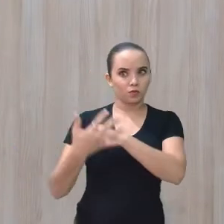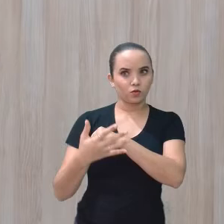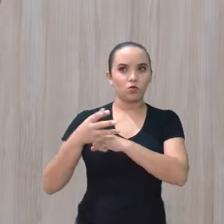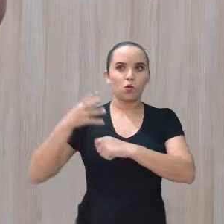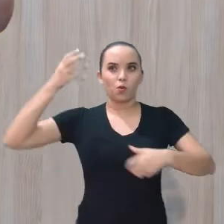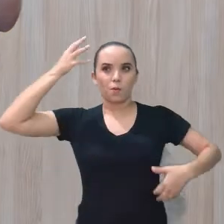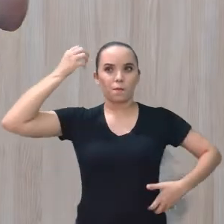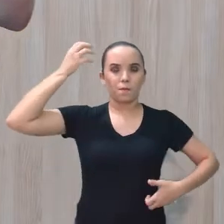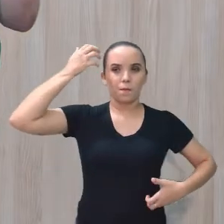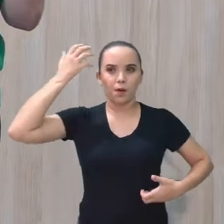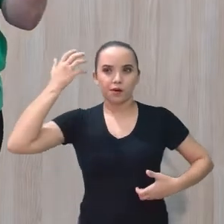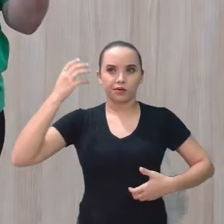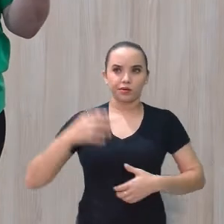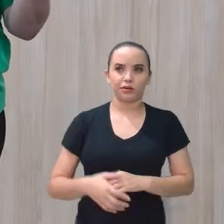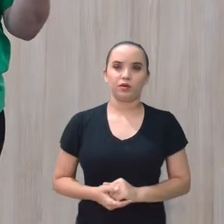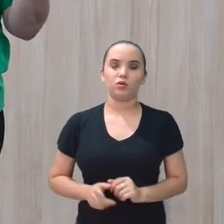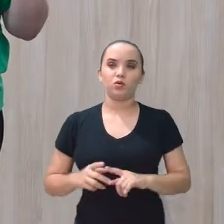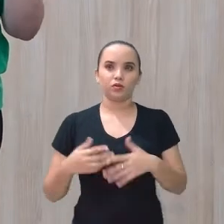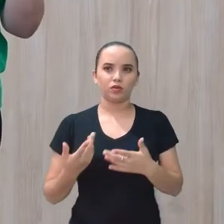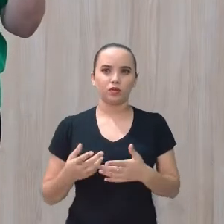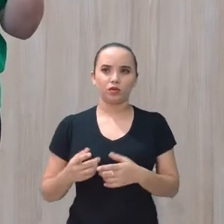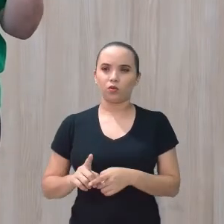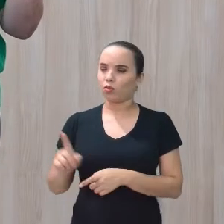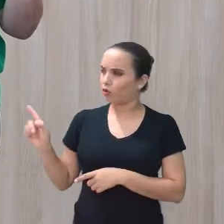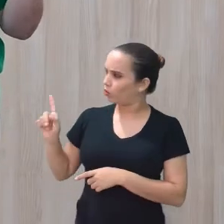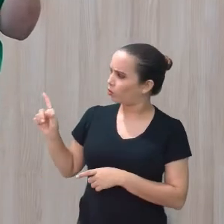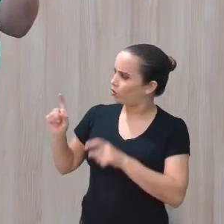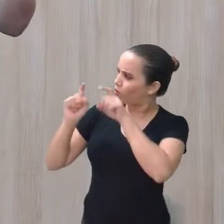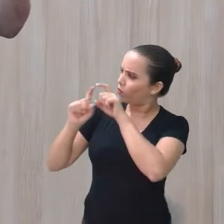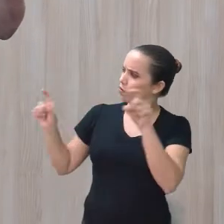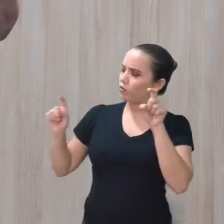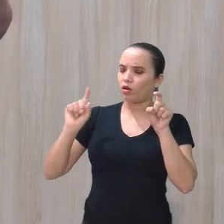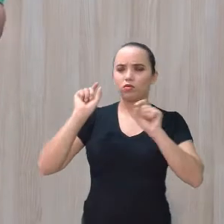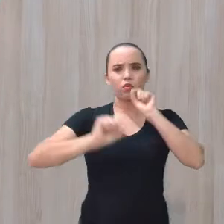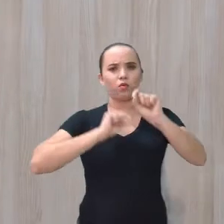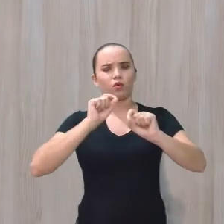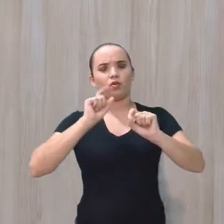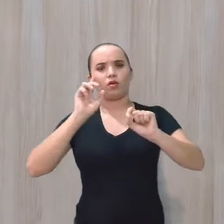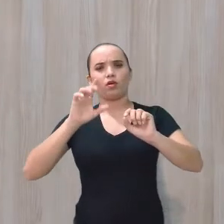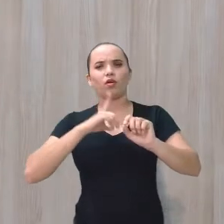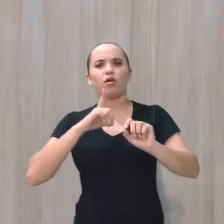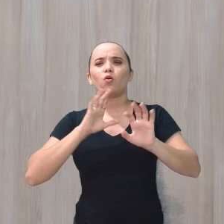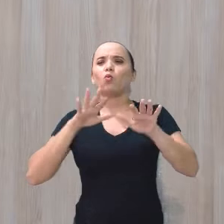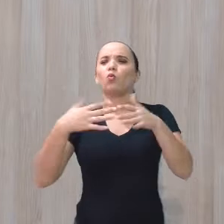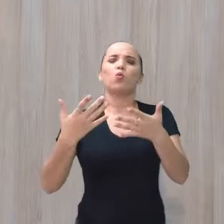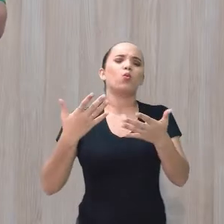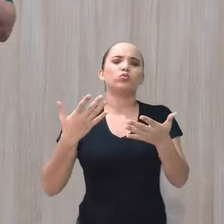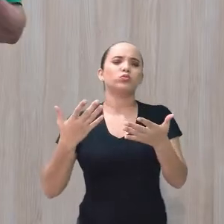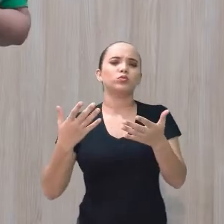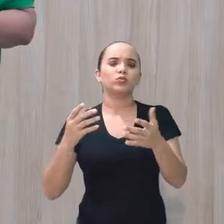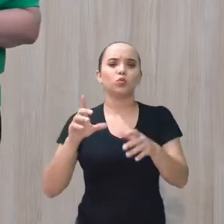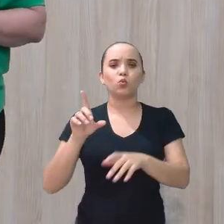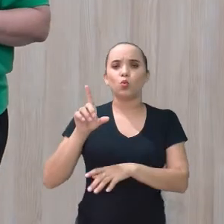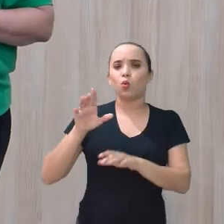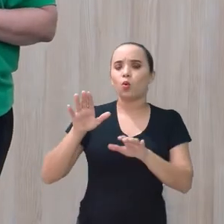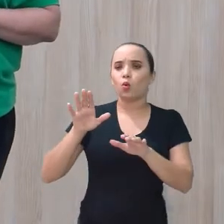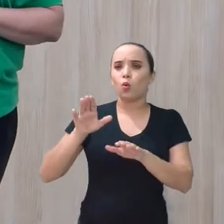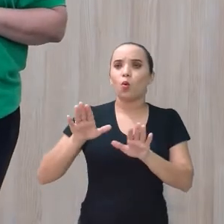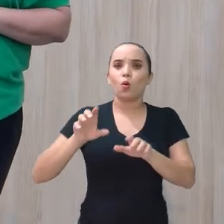aí, quando eles superaram isso? A pergunta, né? Quem foi que superou? Os